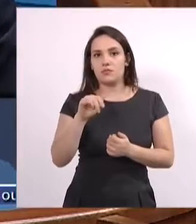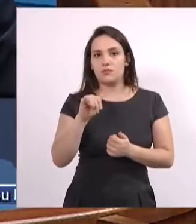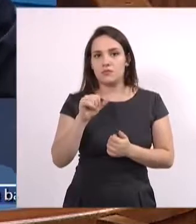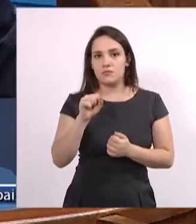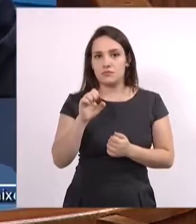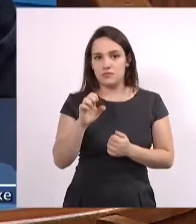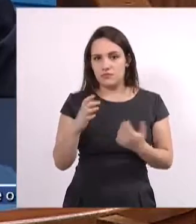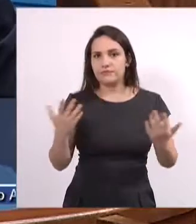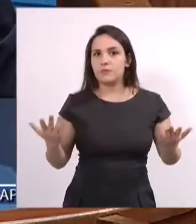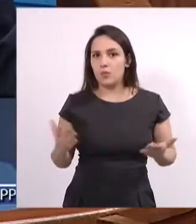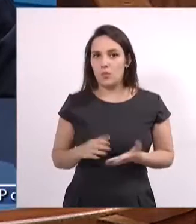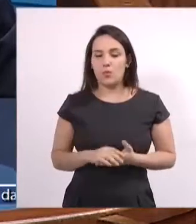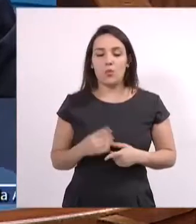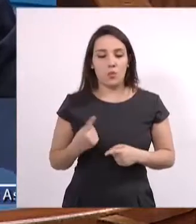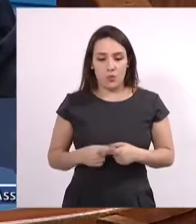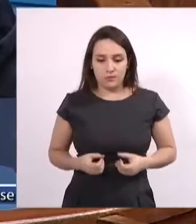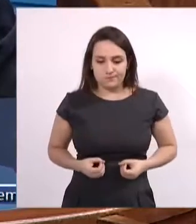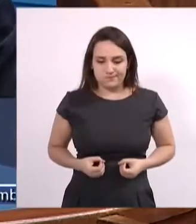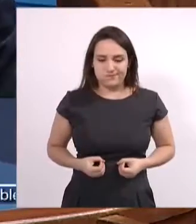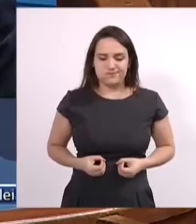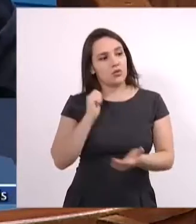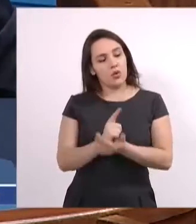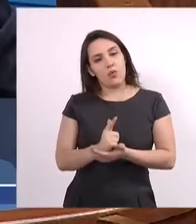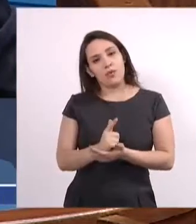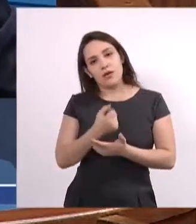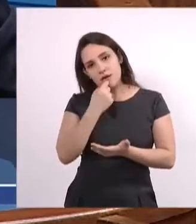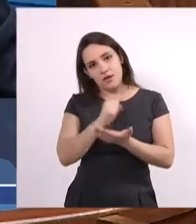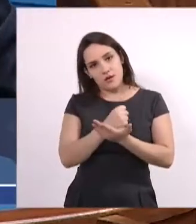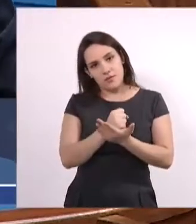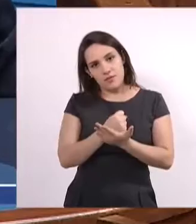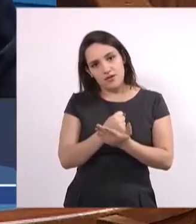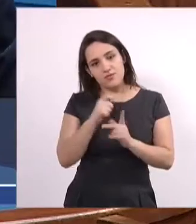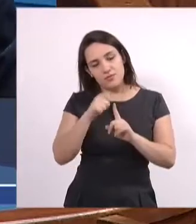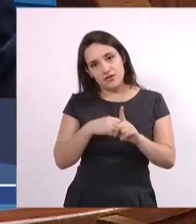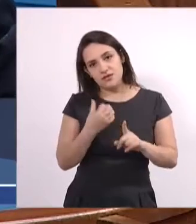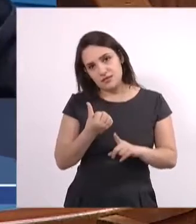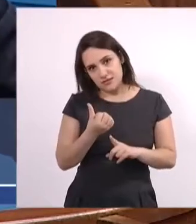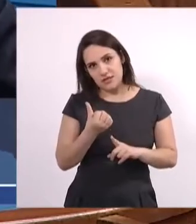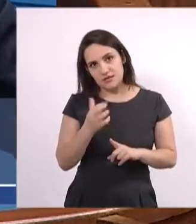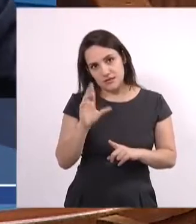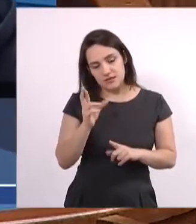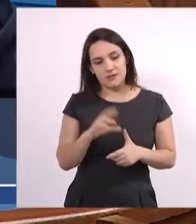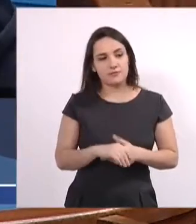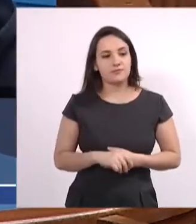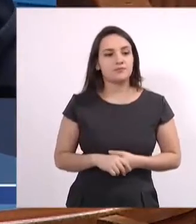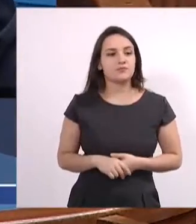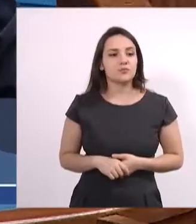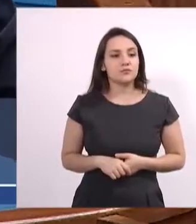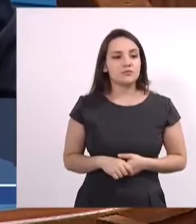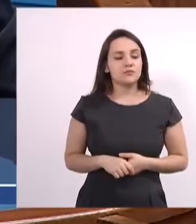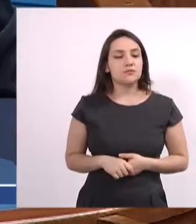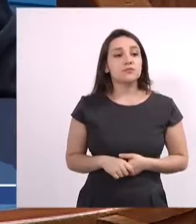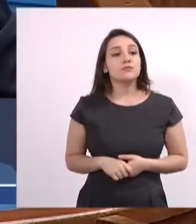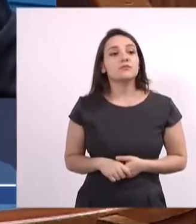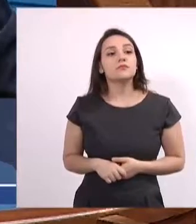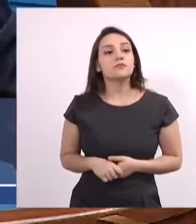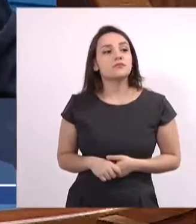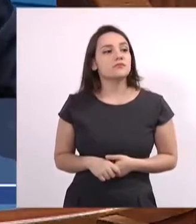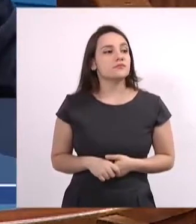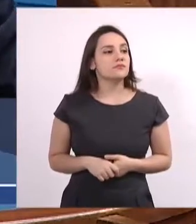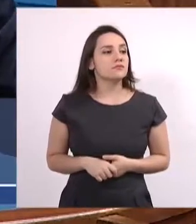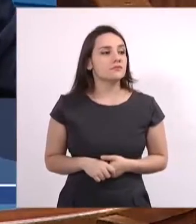rim. E com um medicamento, evita de gastar ou de investir na